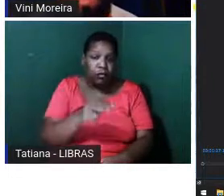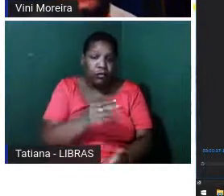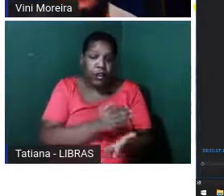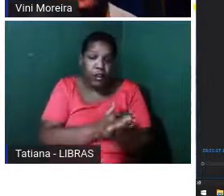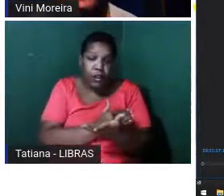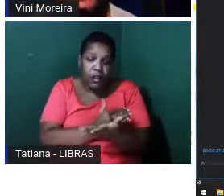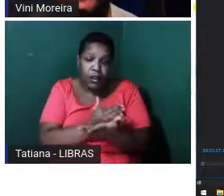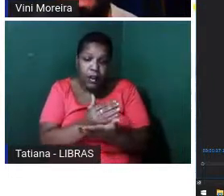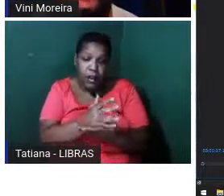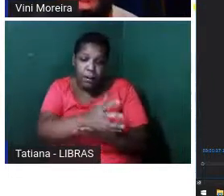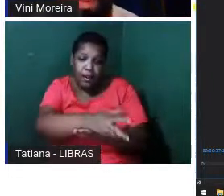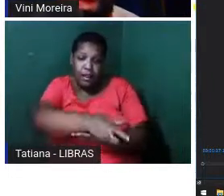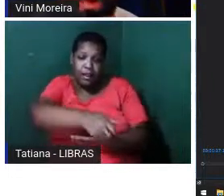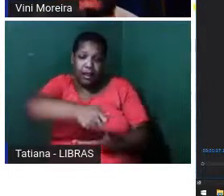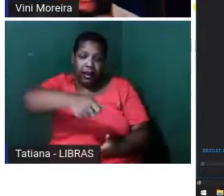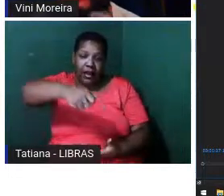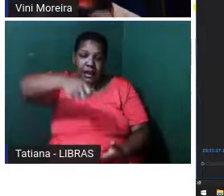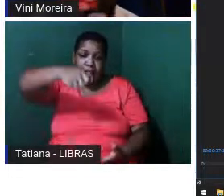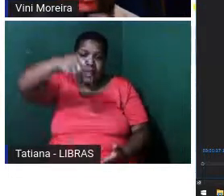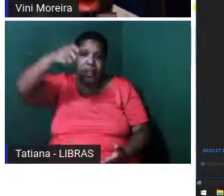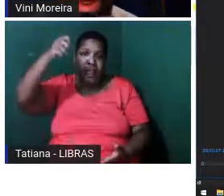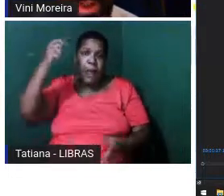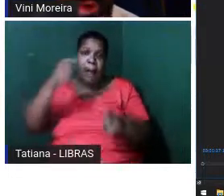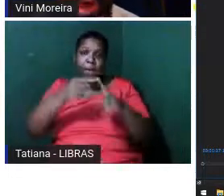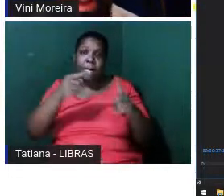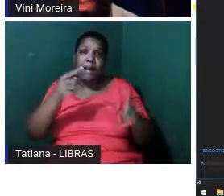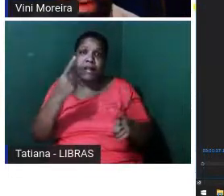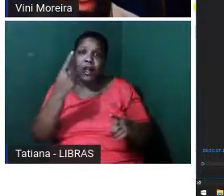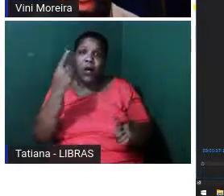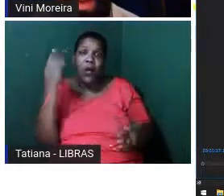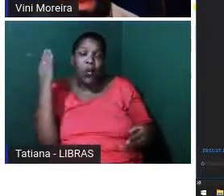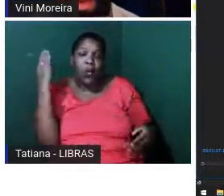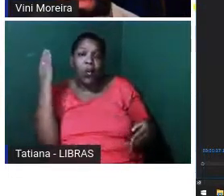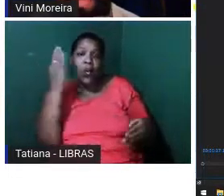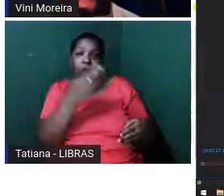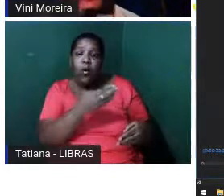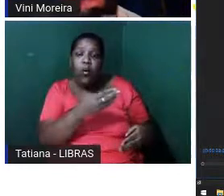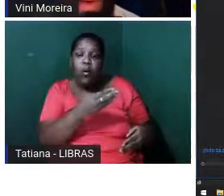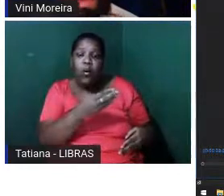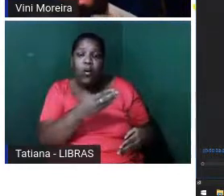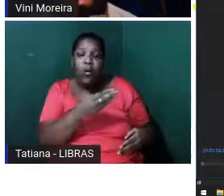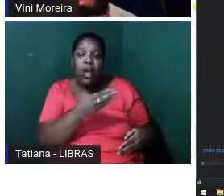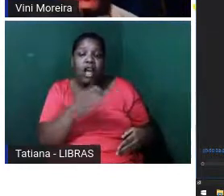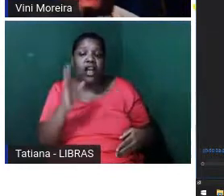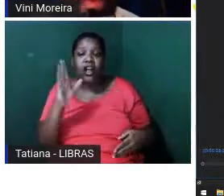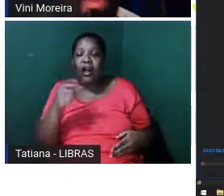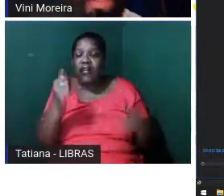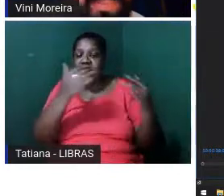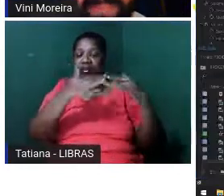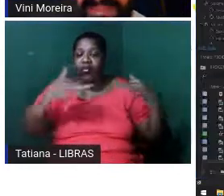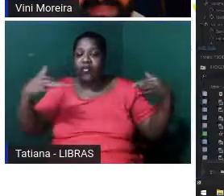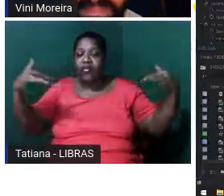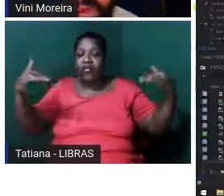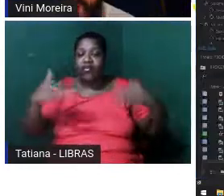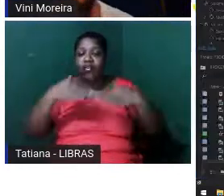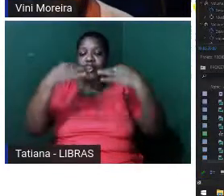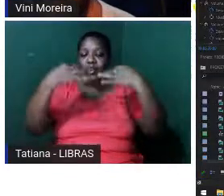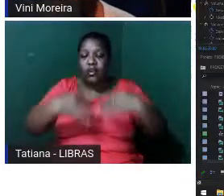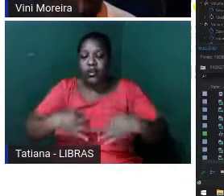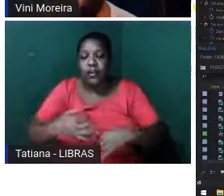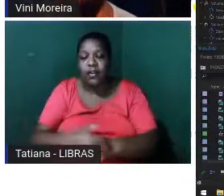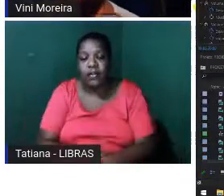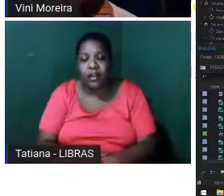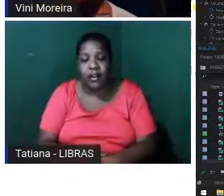já começa o pano com a faca Mas como é um movimento só é a gente corta no meio ele fica fluido perfeitos